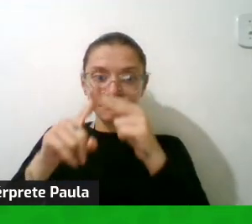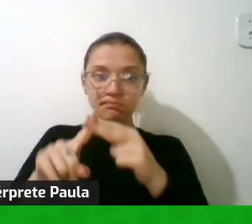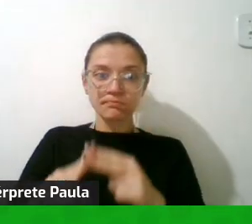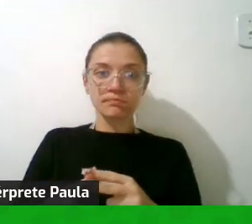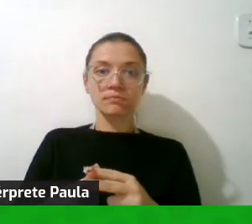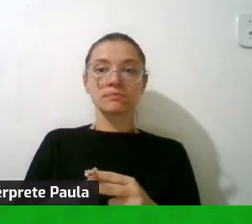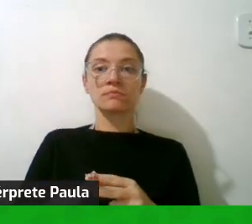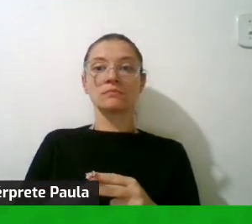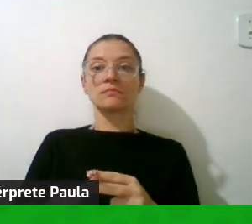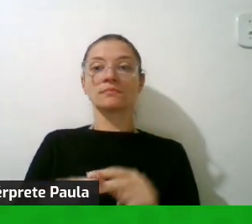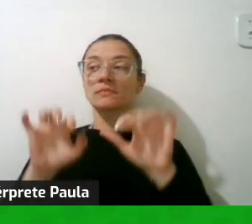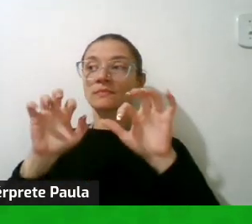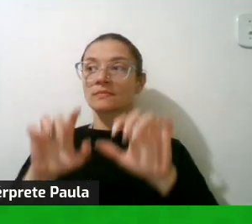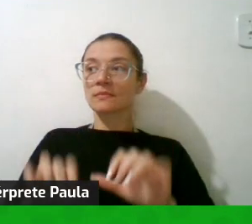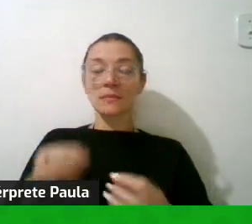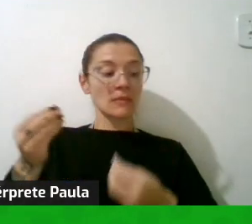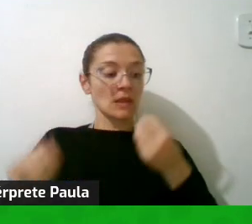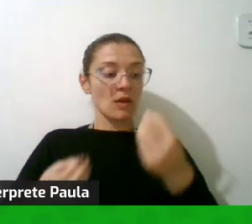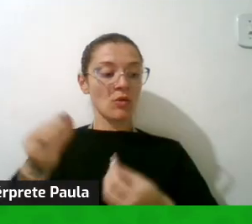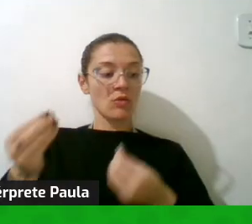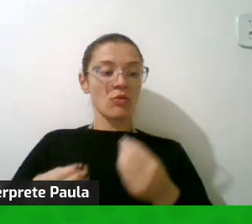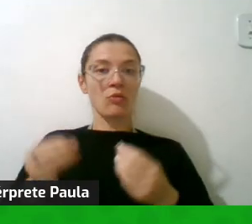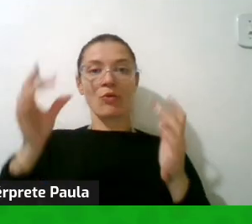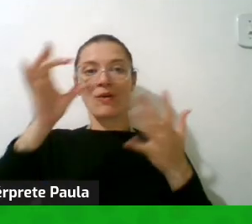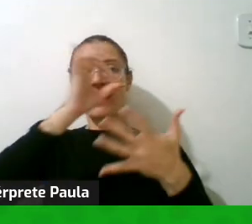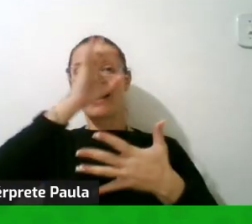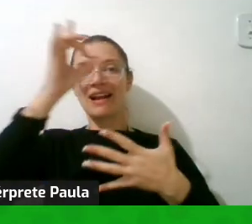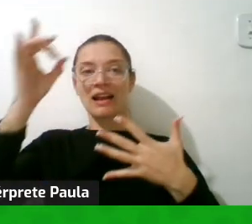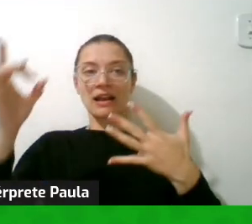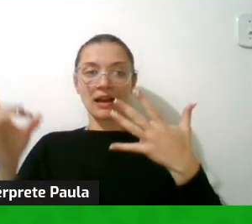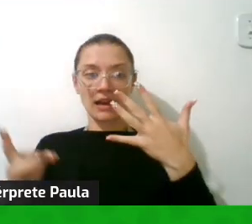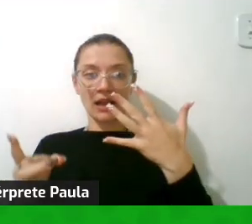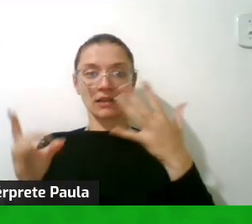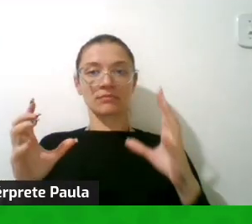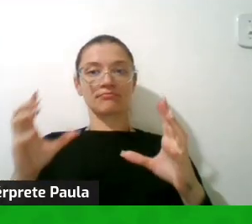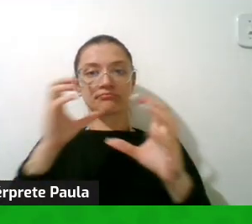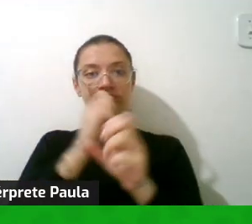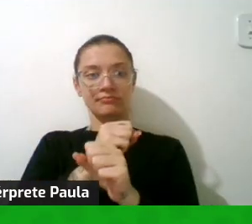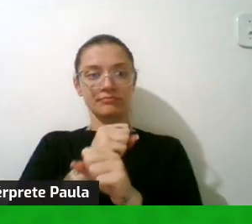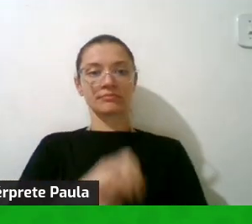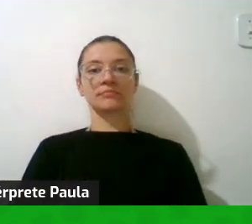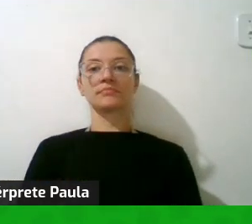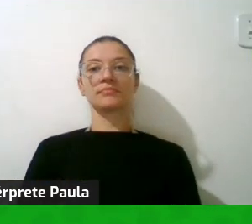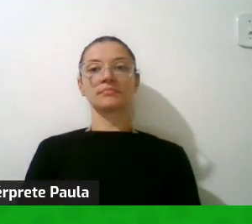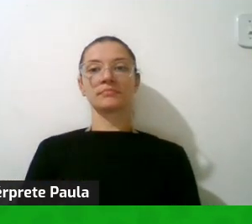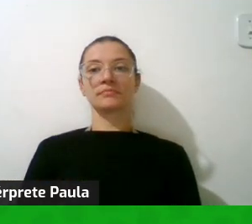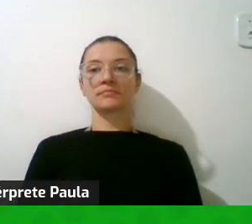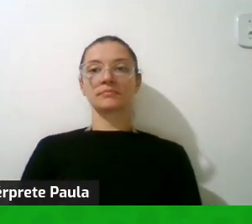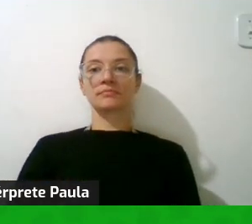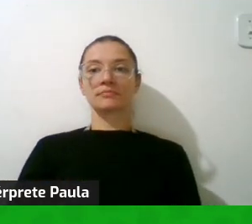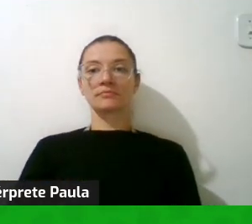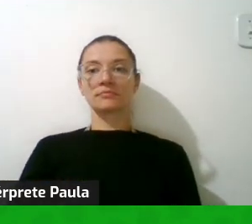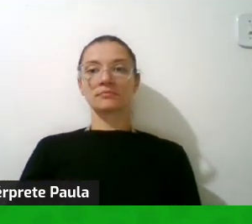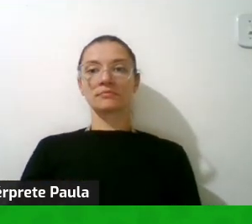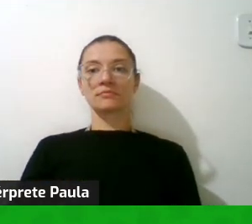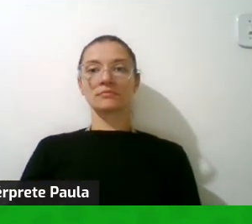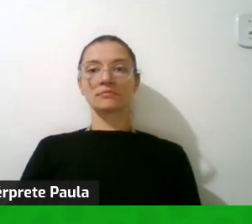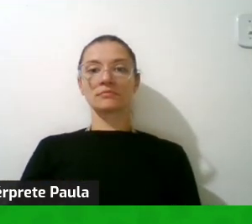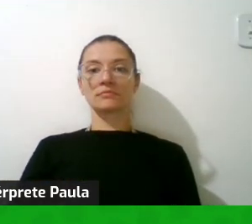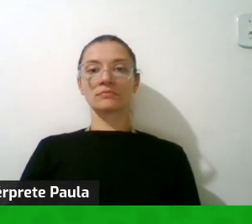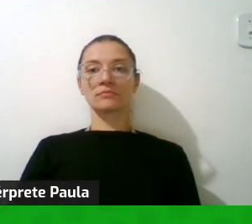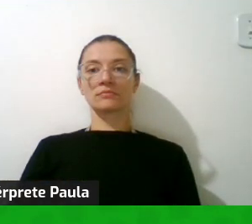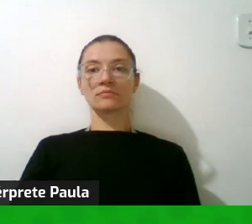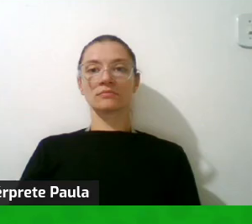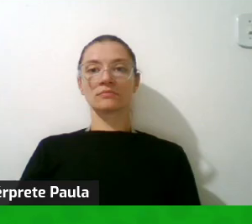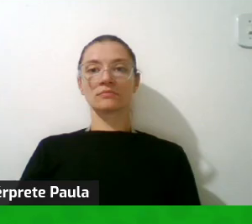as escritas, como que está cada item ali, é totalmente editável. E também consigo copiar esse gráfico e jogar lá para um Word,